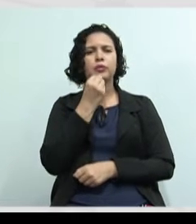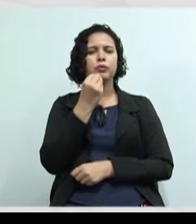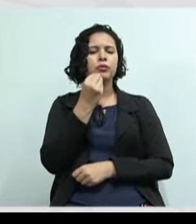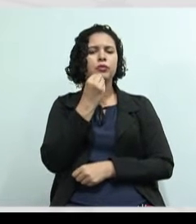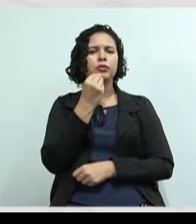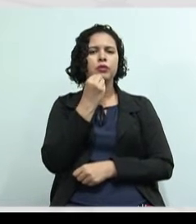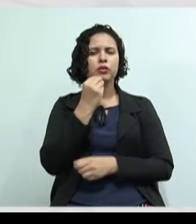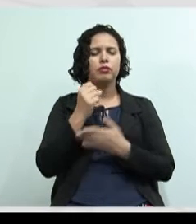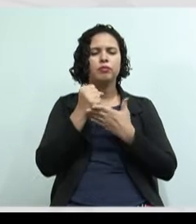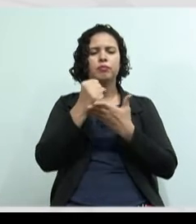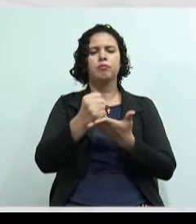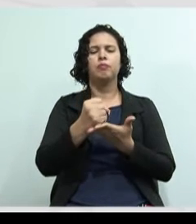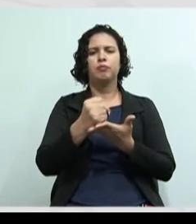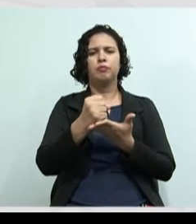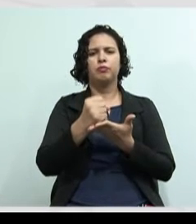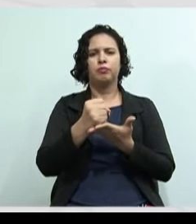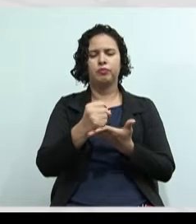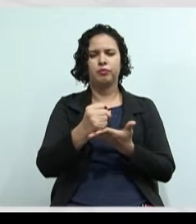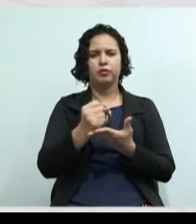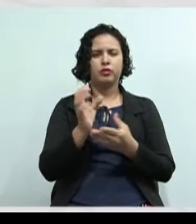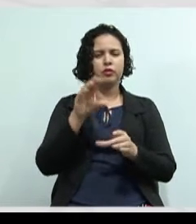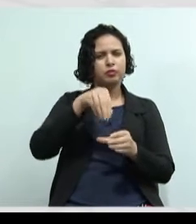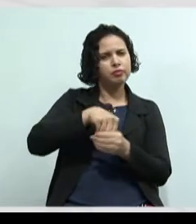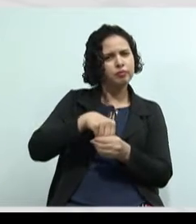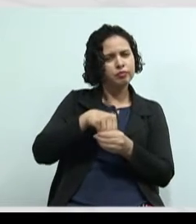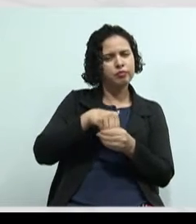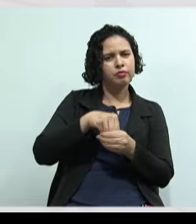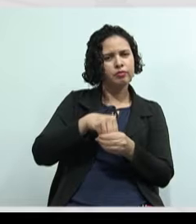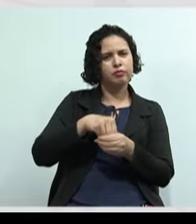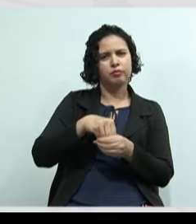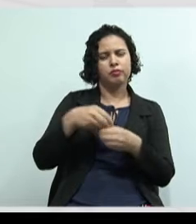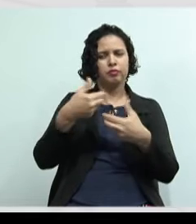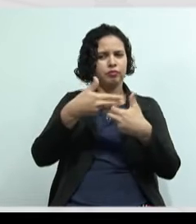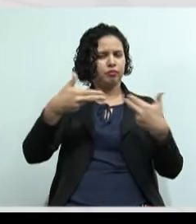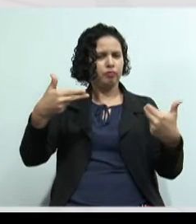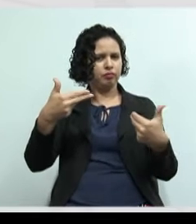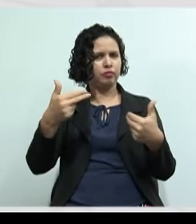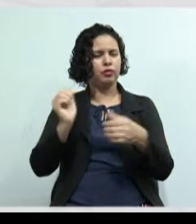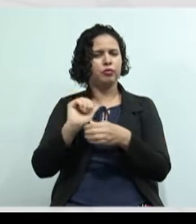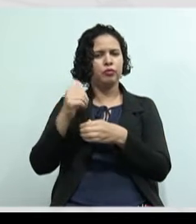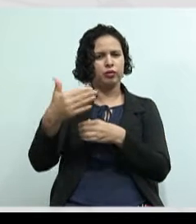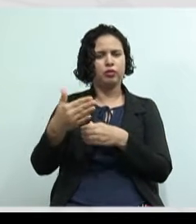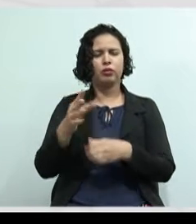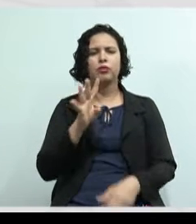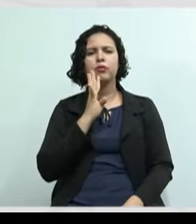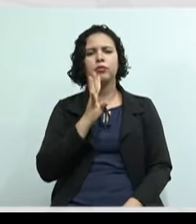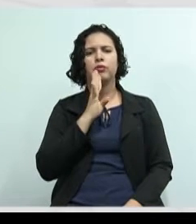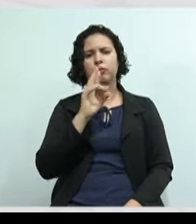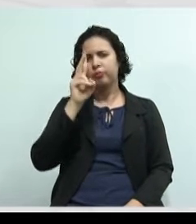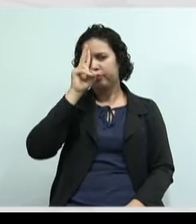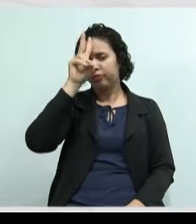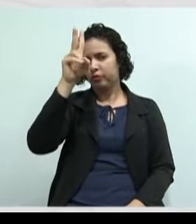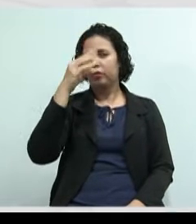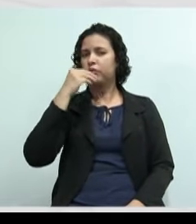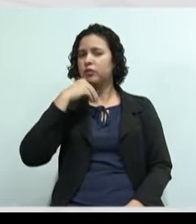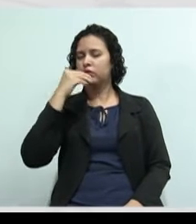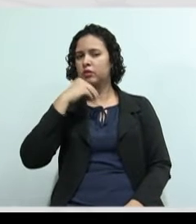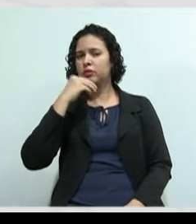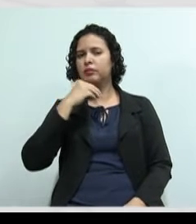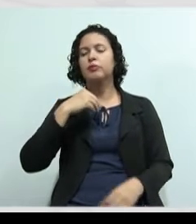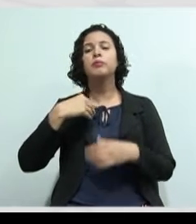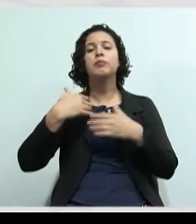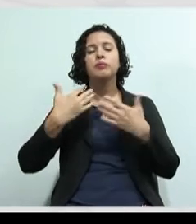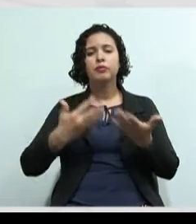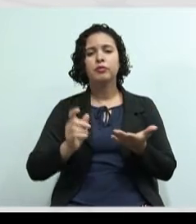oportunidades, defender-se de ameaças internas e externas e ainda conhecer forças e fraquezas, tá? Em linhas gerais, o objetivo